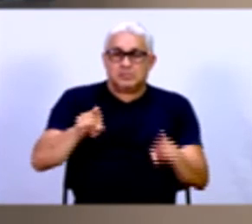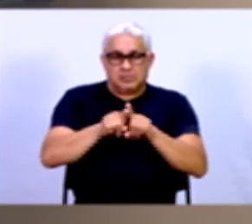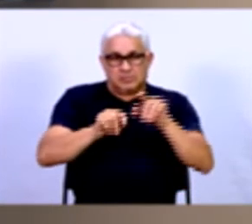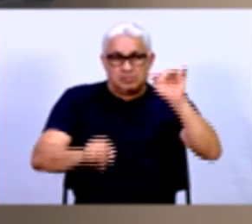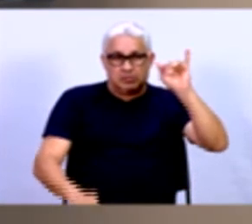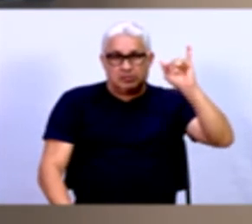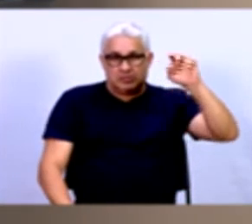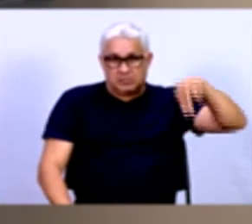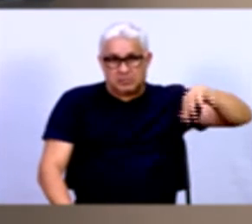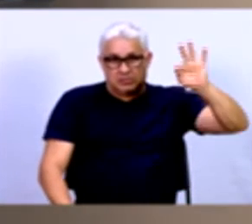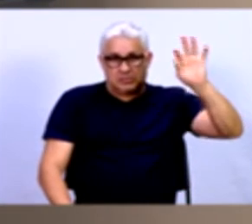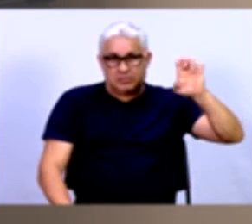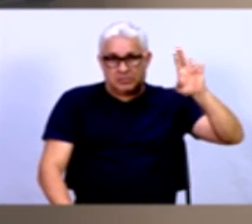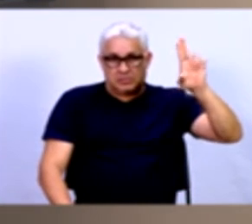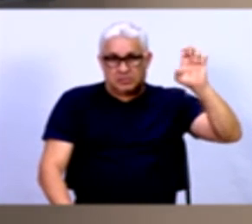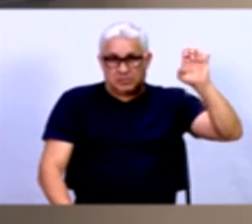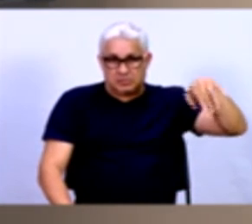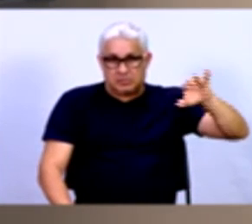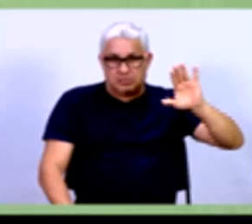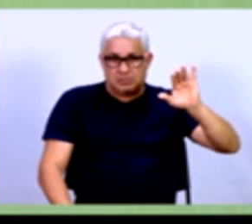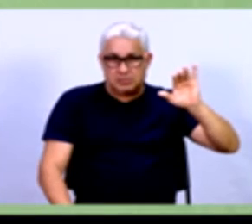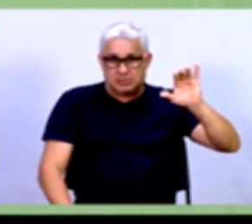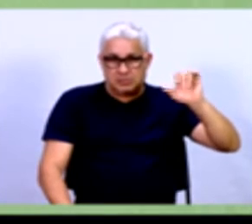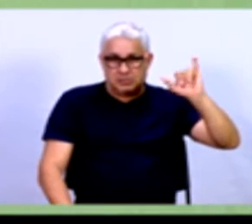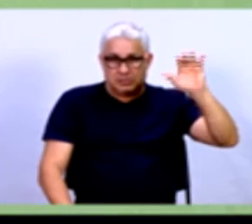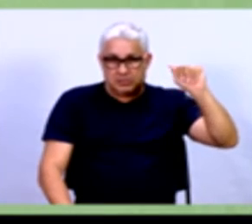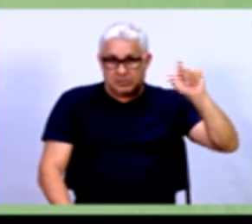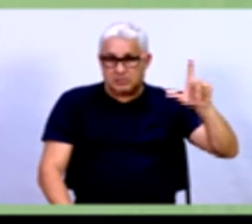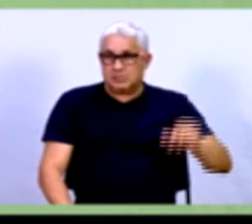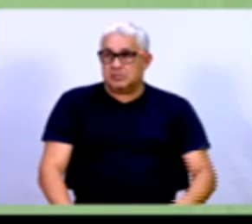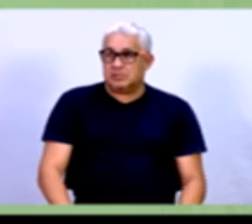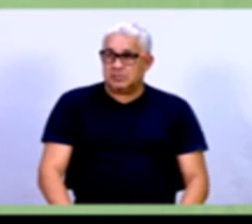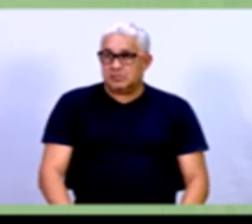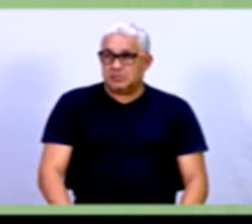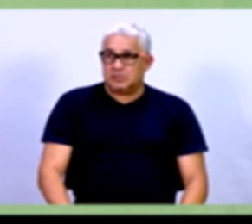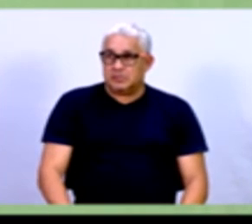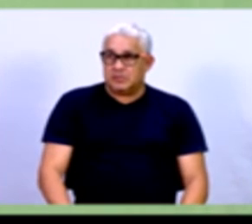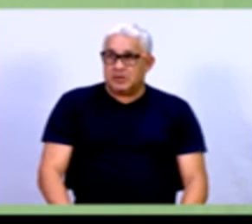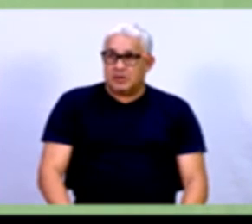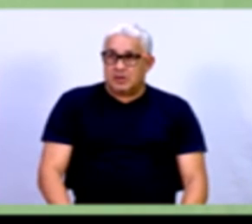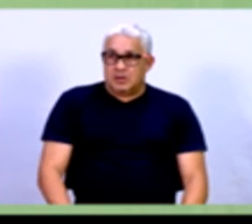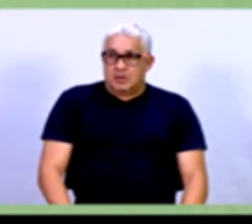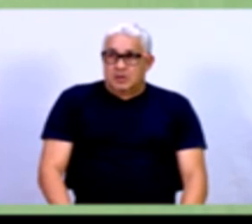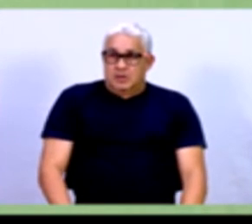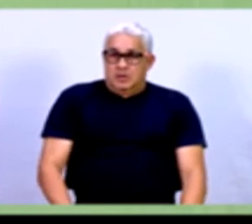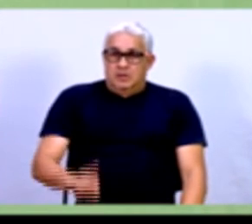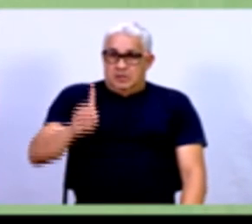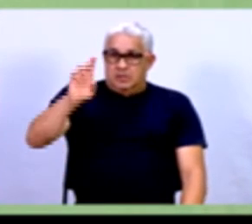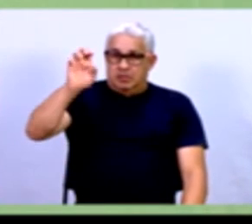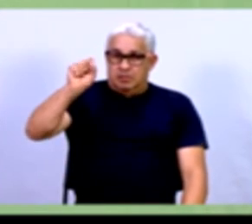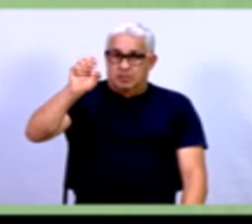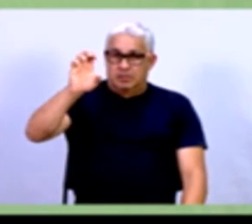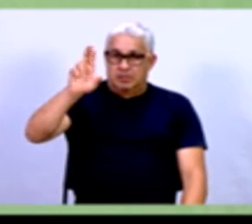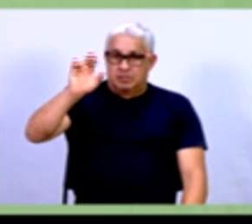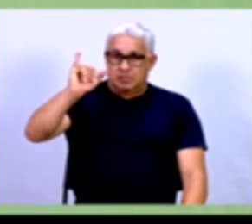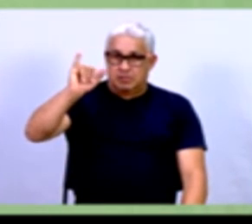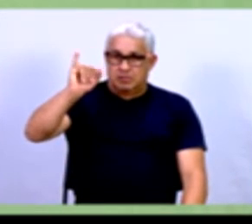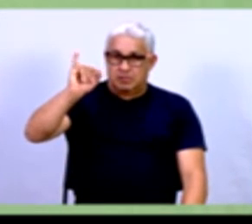desse exemplo, tá? Olha só. Estatística descritiva. Quando